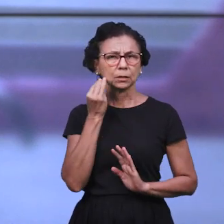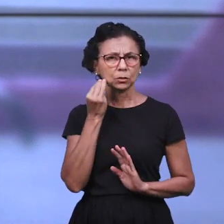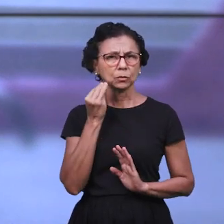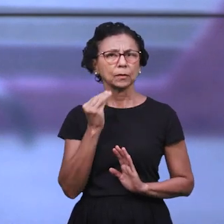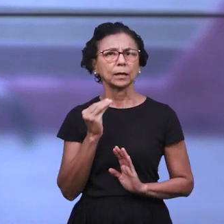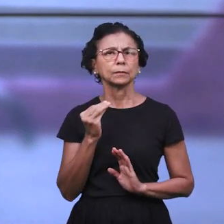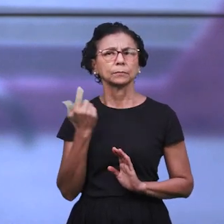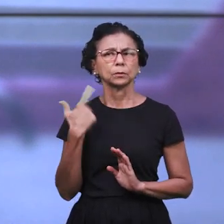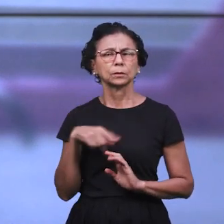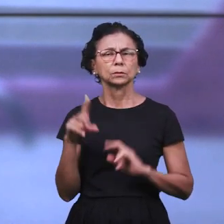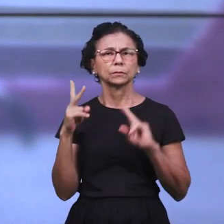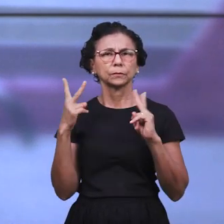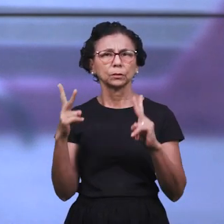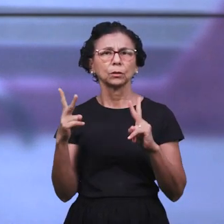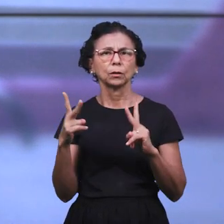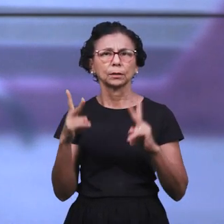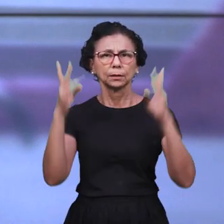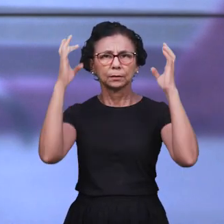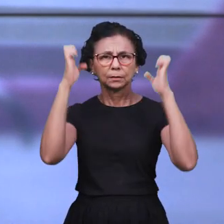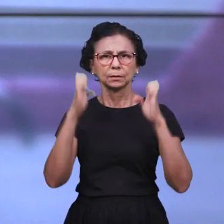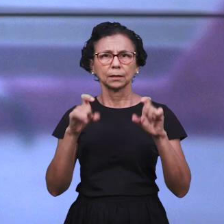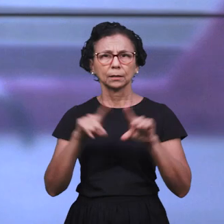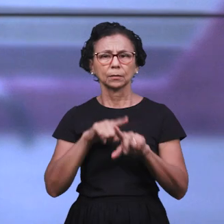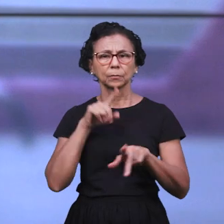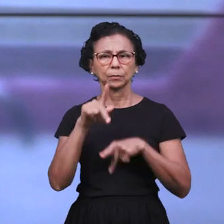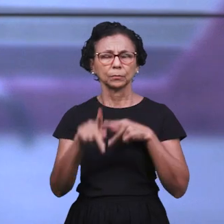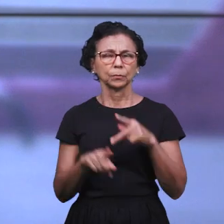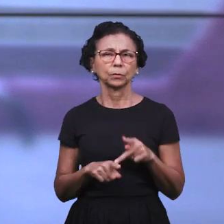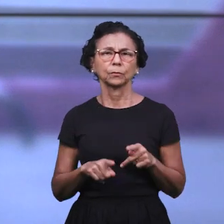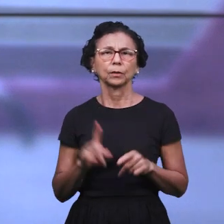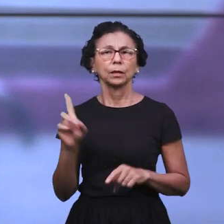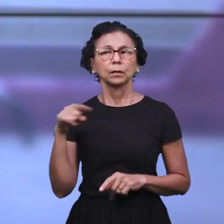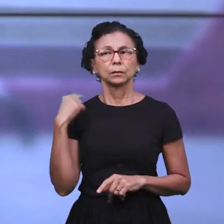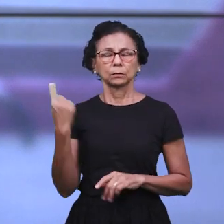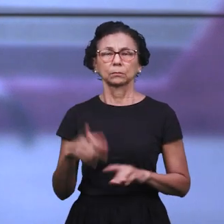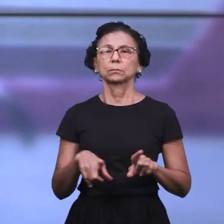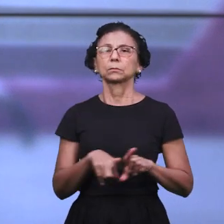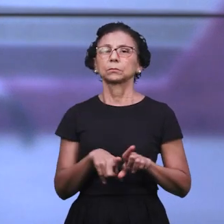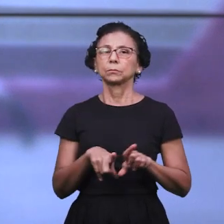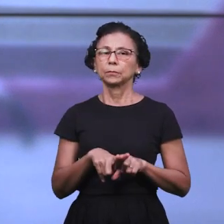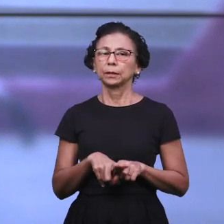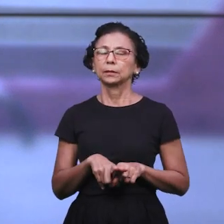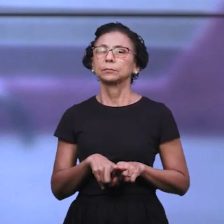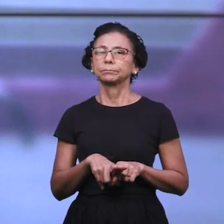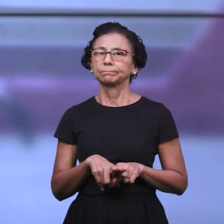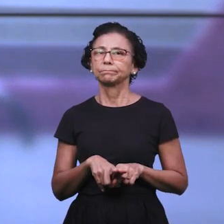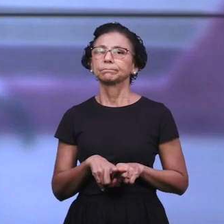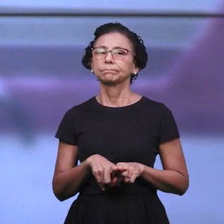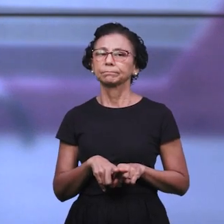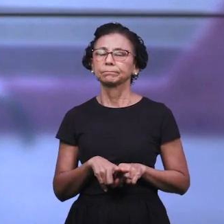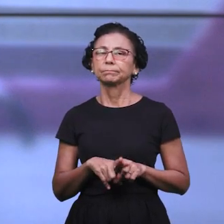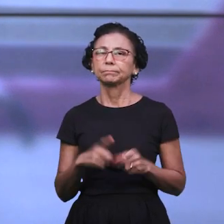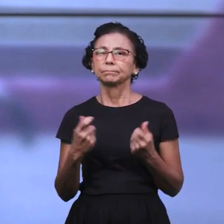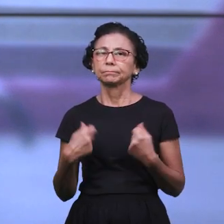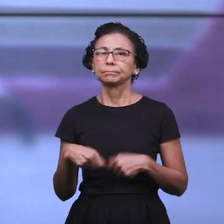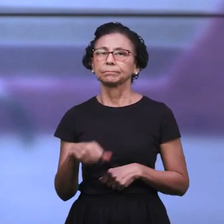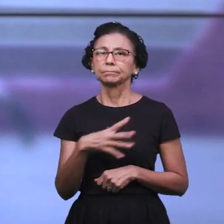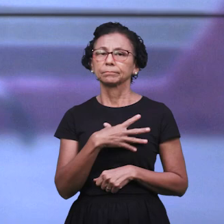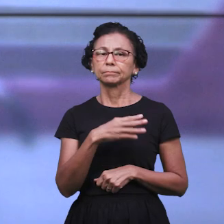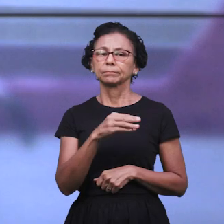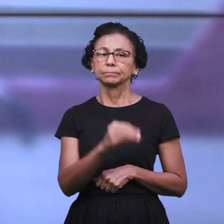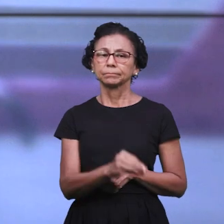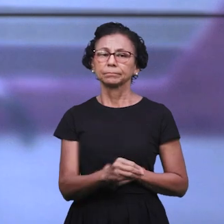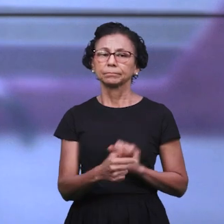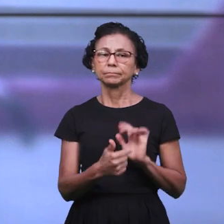nossos dias também temos muitas situações novas com nossos filhos, mas vamos ensiná-los a buscar uma experiência